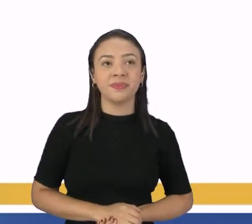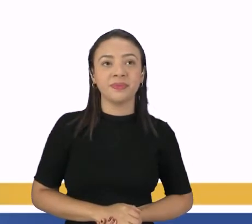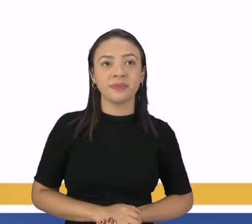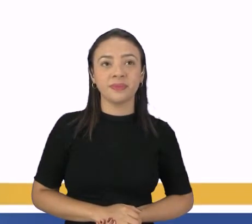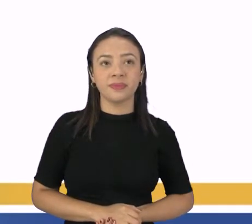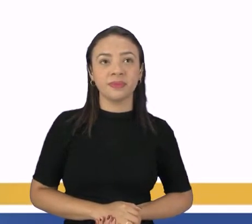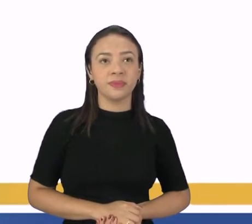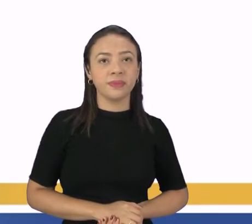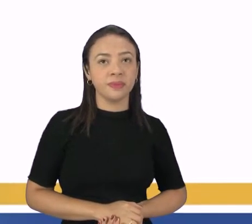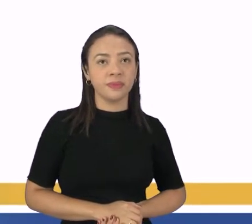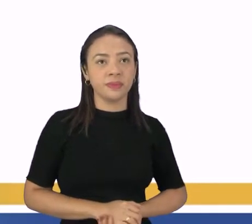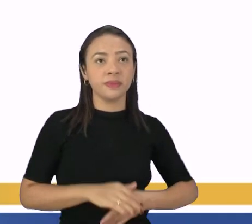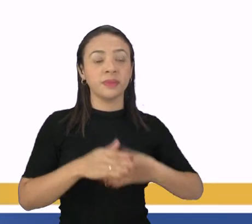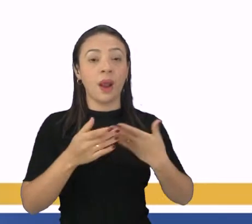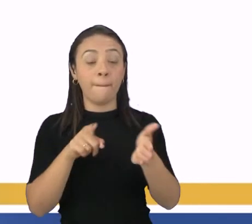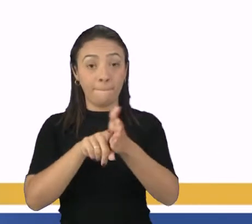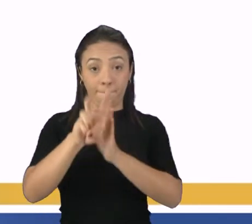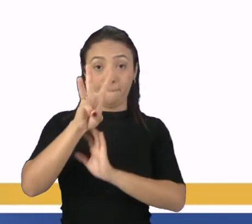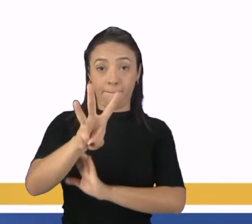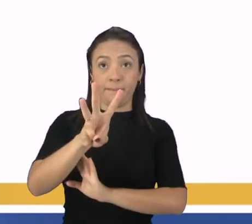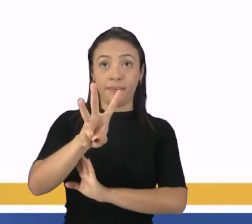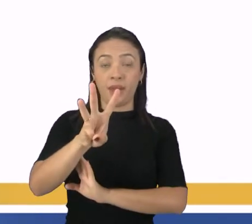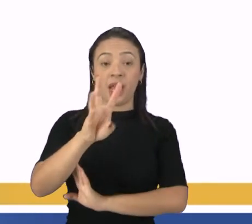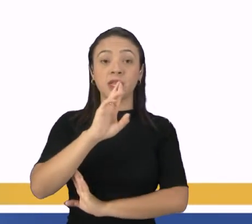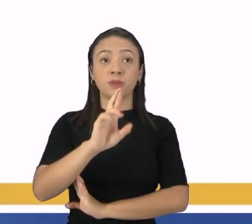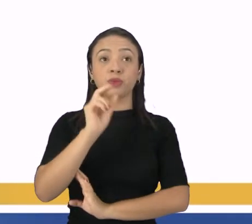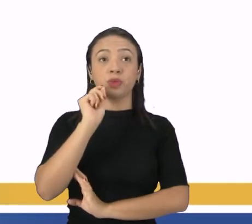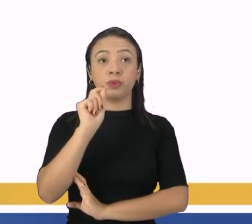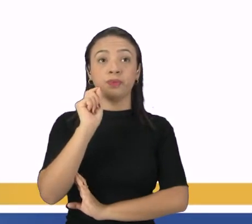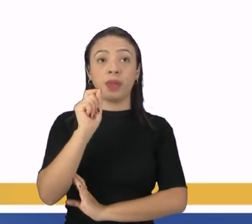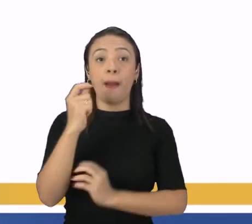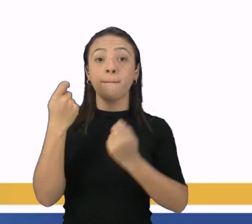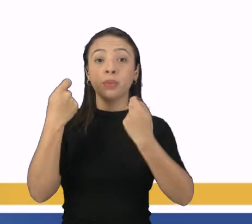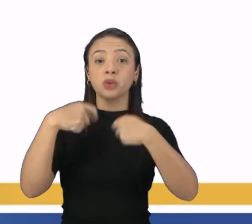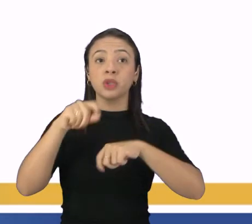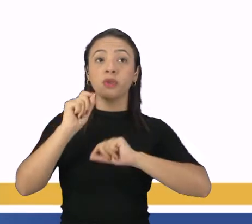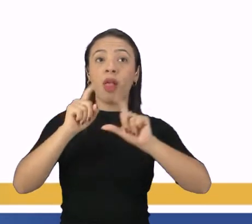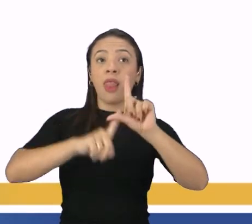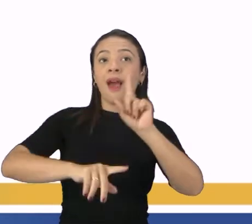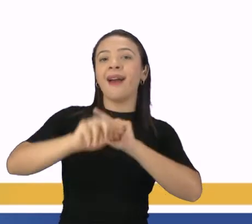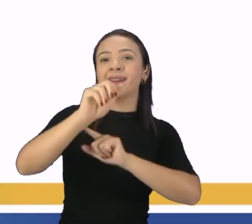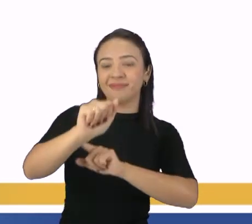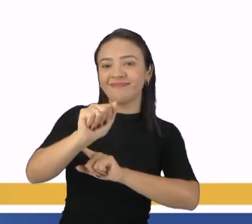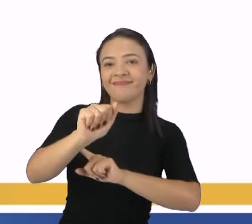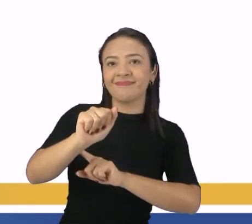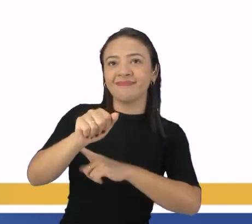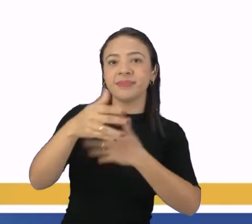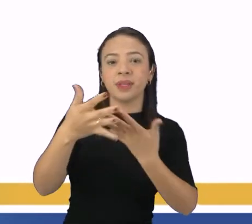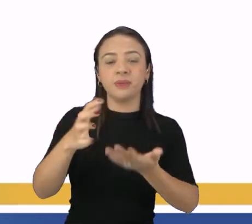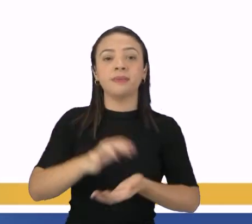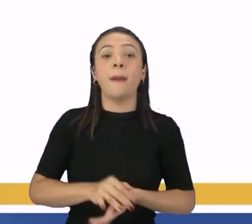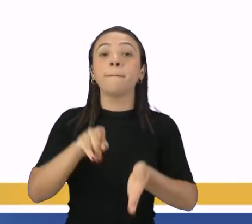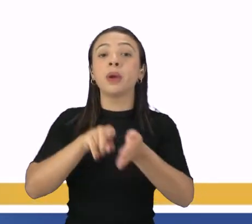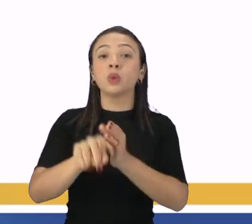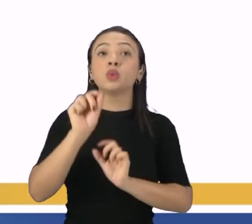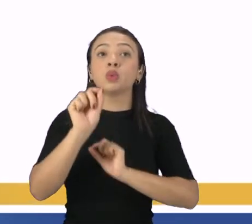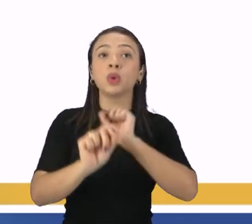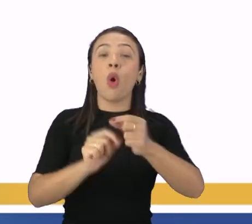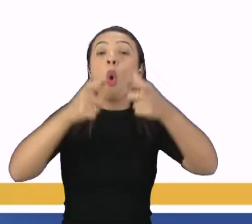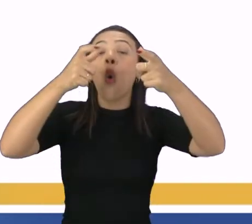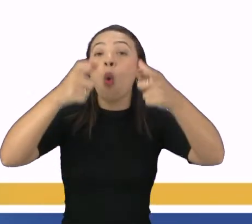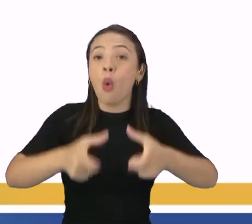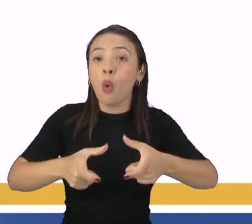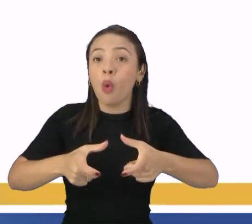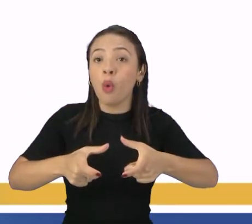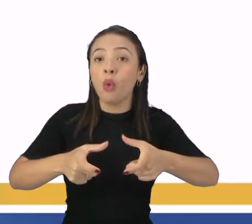2... A questão número 3, gente, a resposta só pode ser a letra A, né? A questão pergunta, o